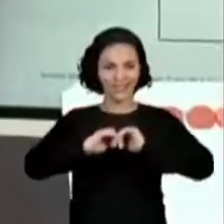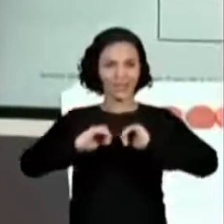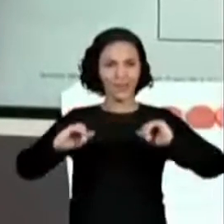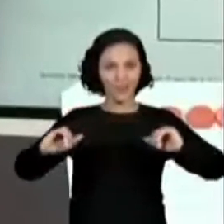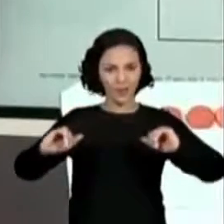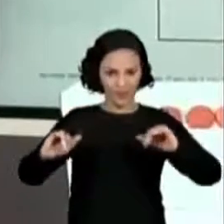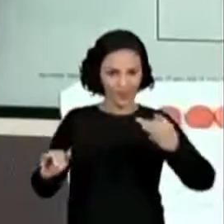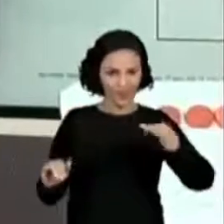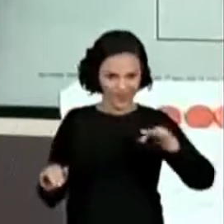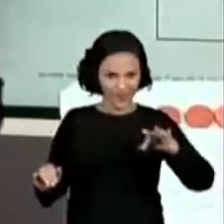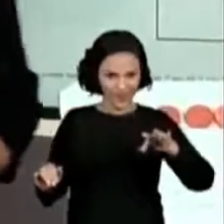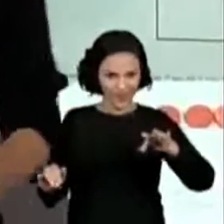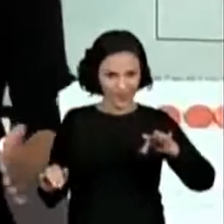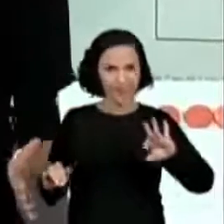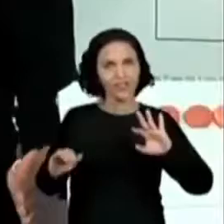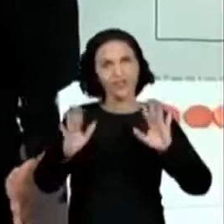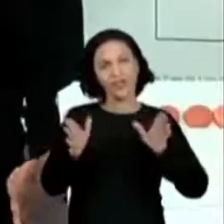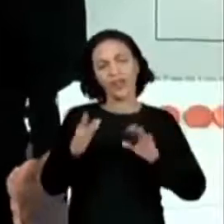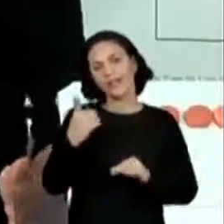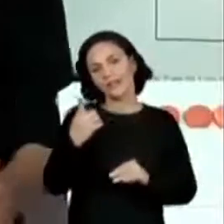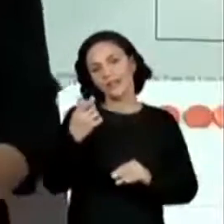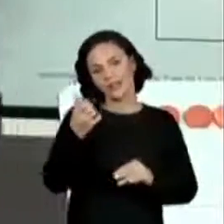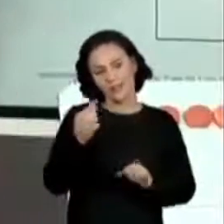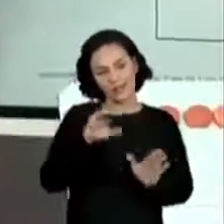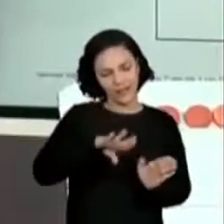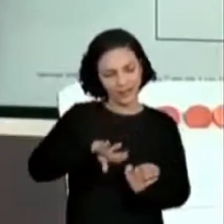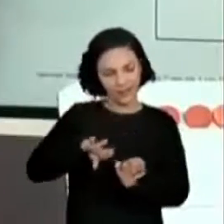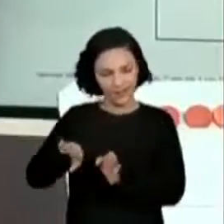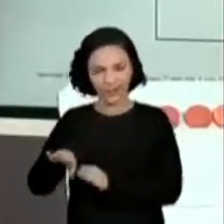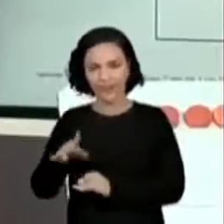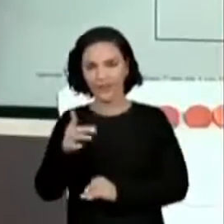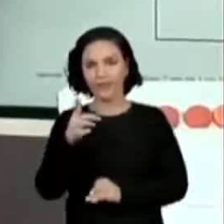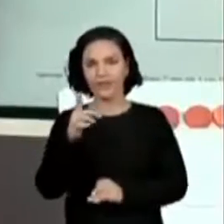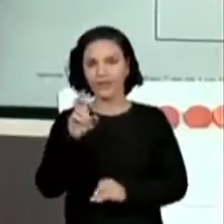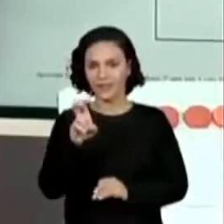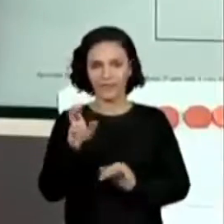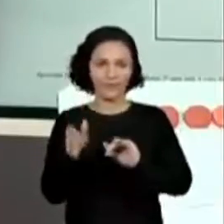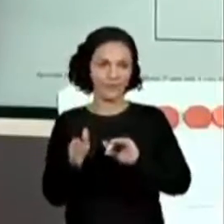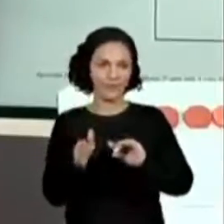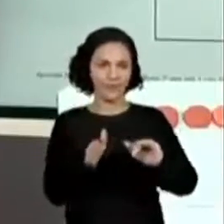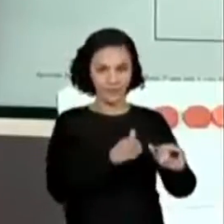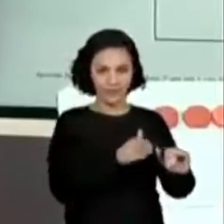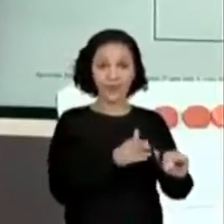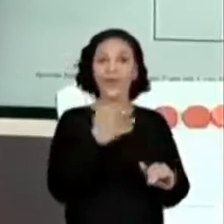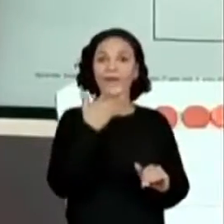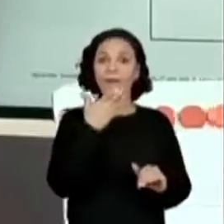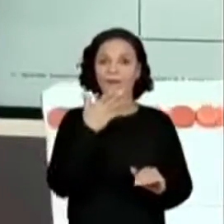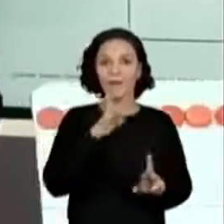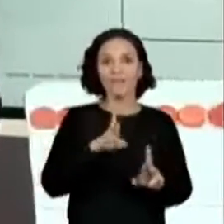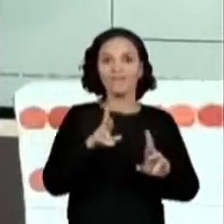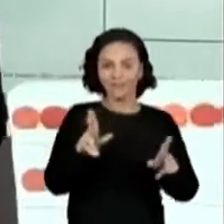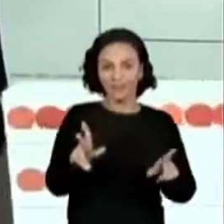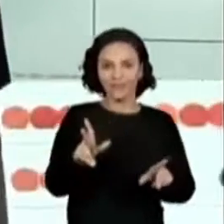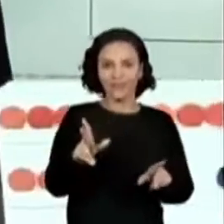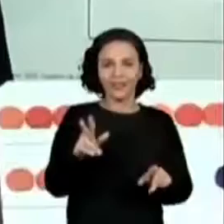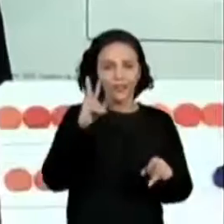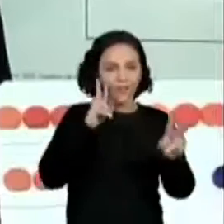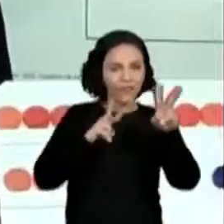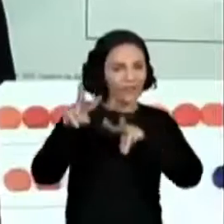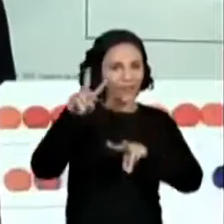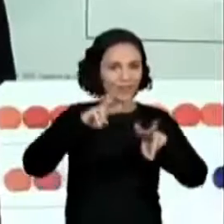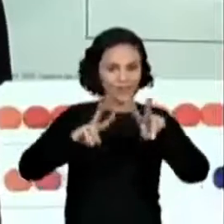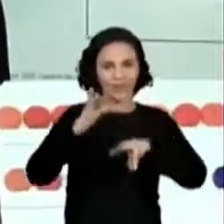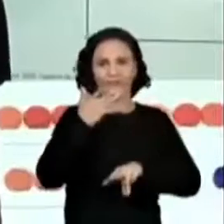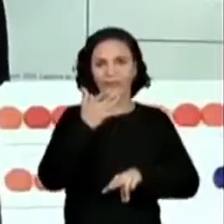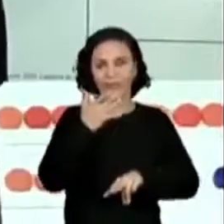gente já não tinha separado, a gente colocou 16 e a gente colocou 15, inclusive de outra cor. Então, o que nós podíamos ter